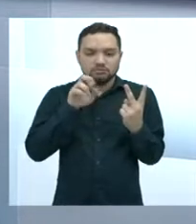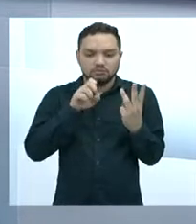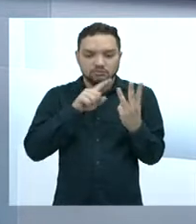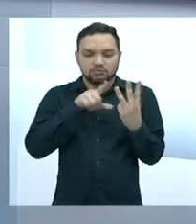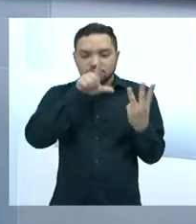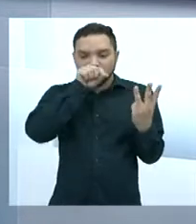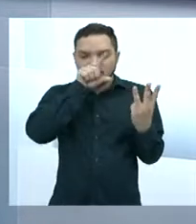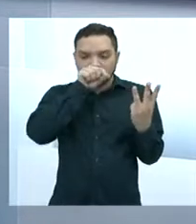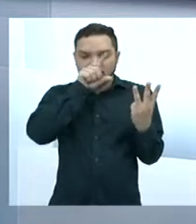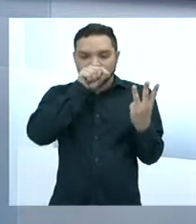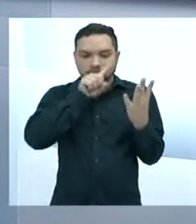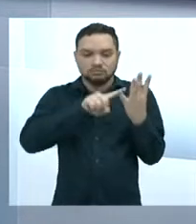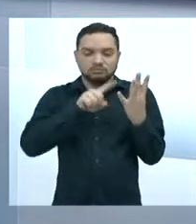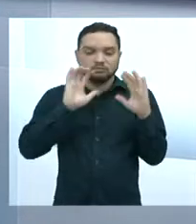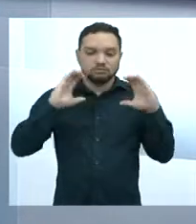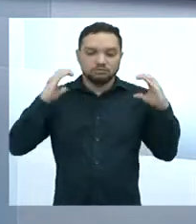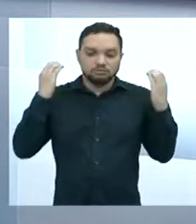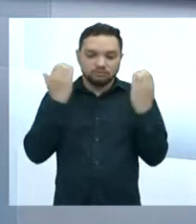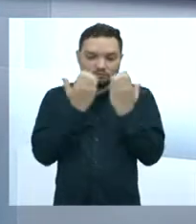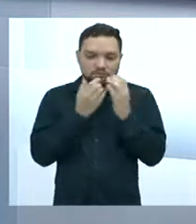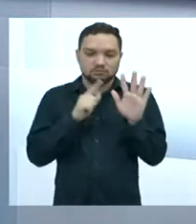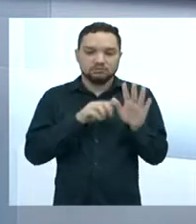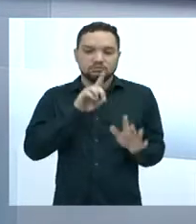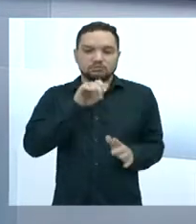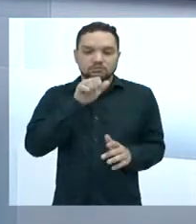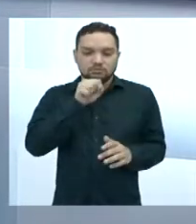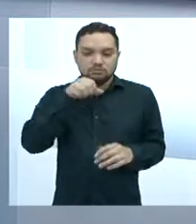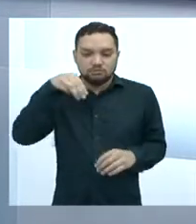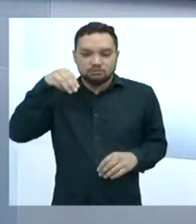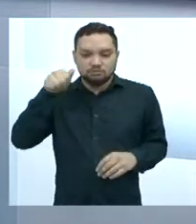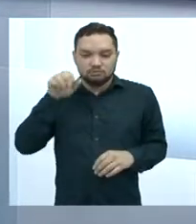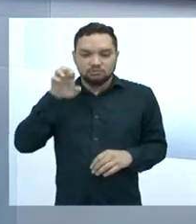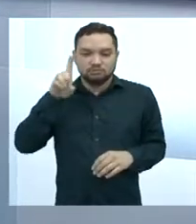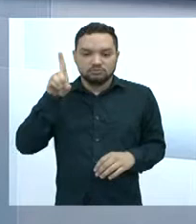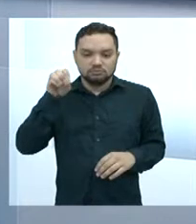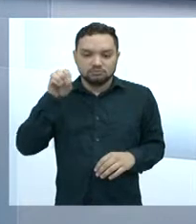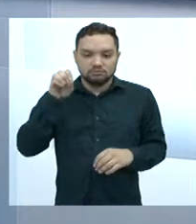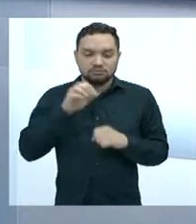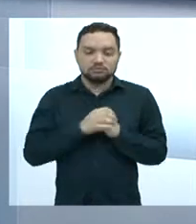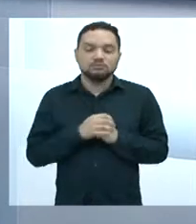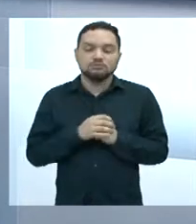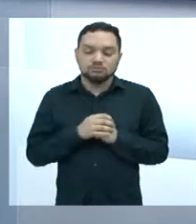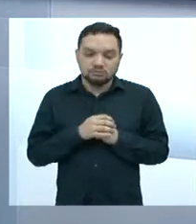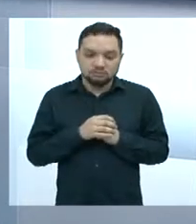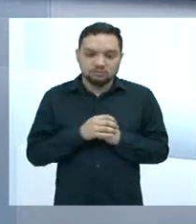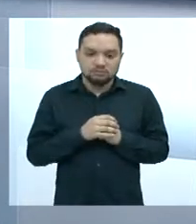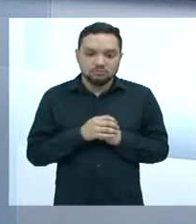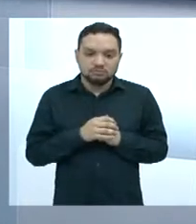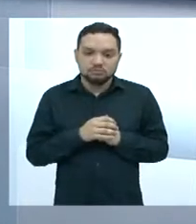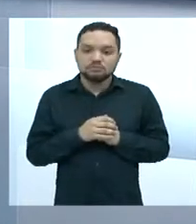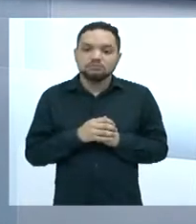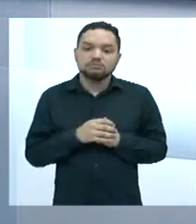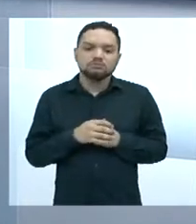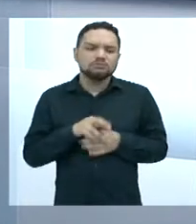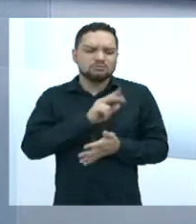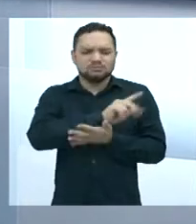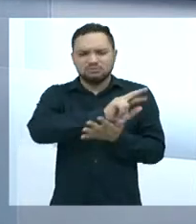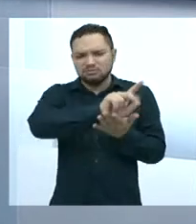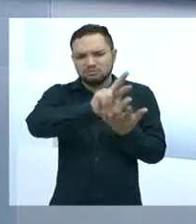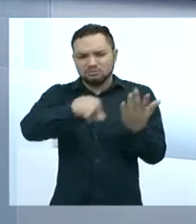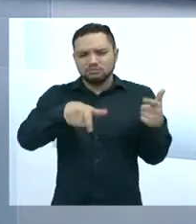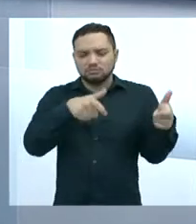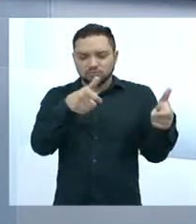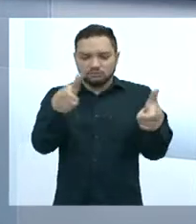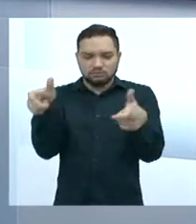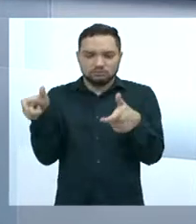Jardim Castelão, ali pelo Dias Macedo e em dezenas de outros bairros da cidade. O senhor